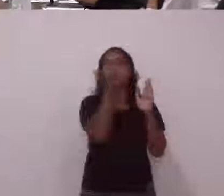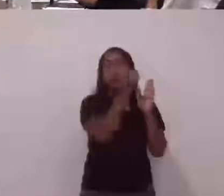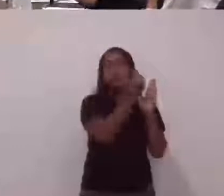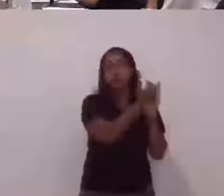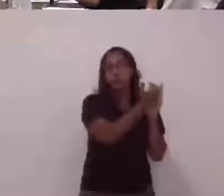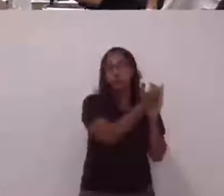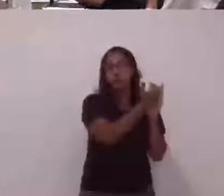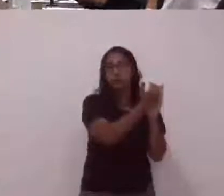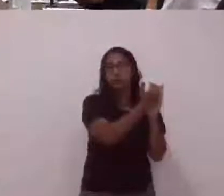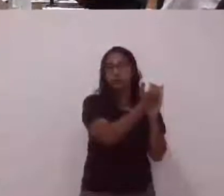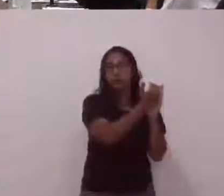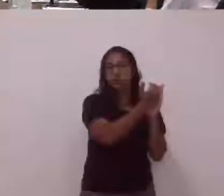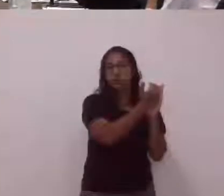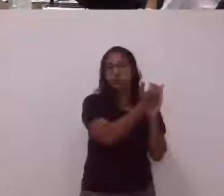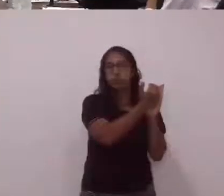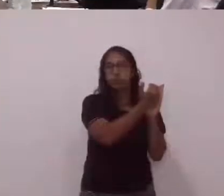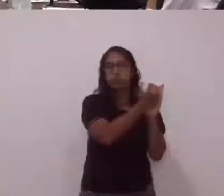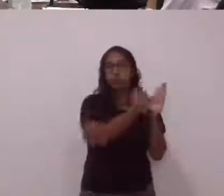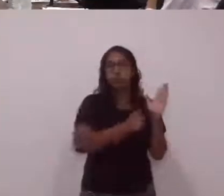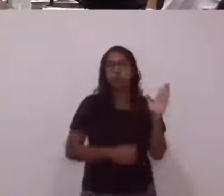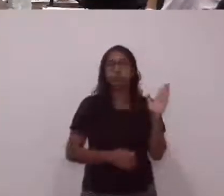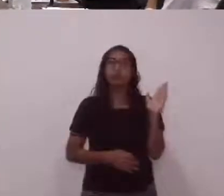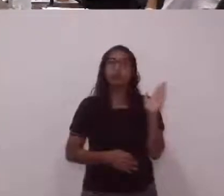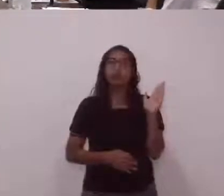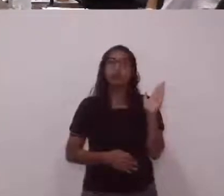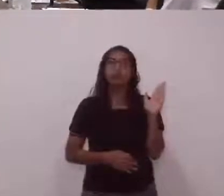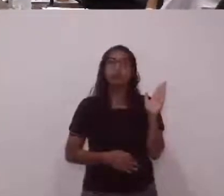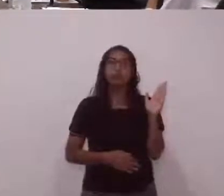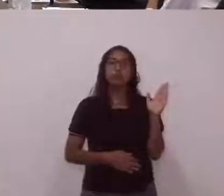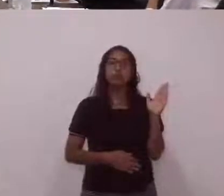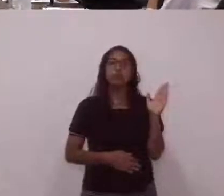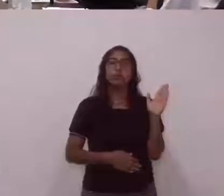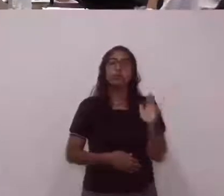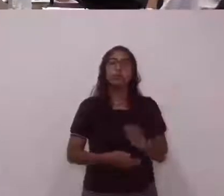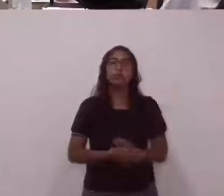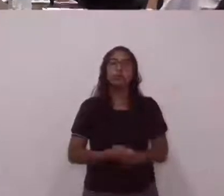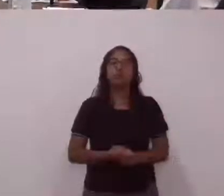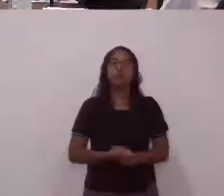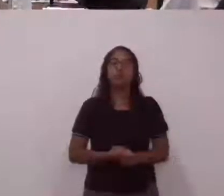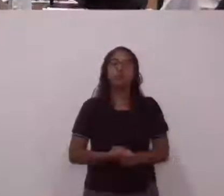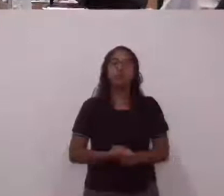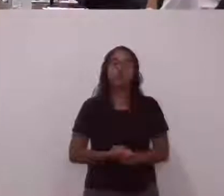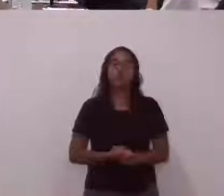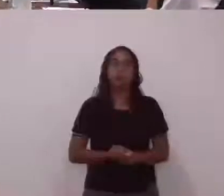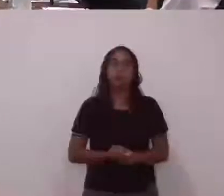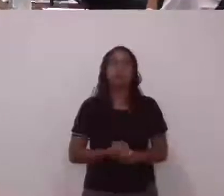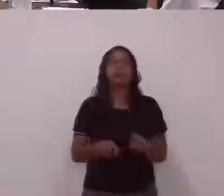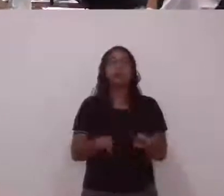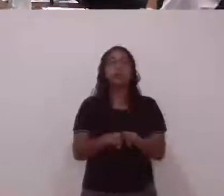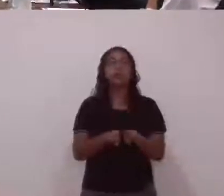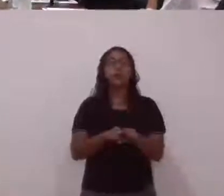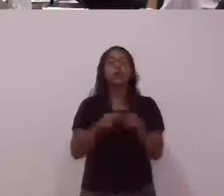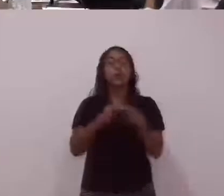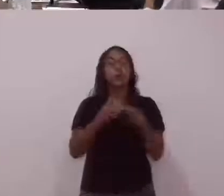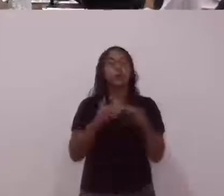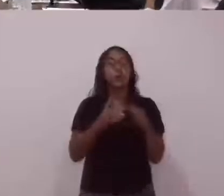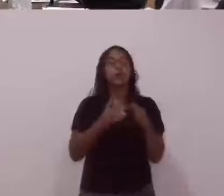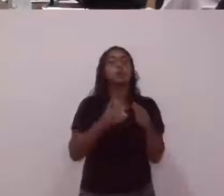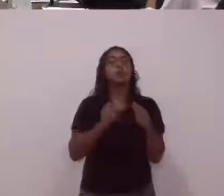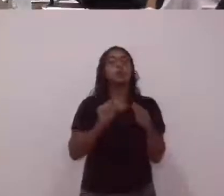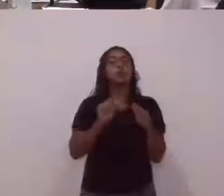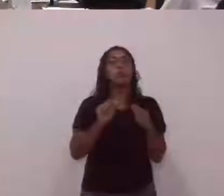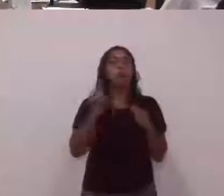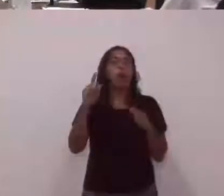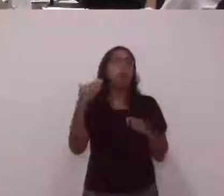BASENJUDE, RENAJUDE e Central de Indisponibilidade de Bens. Requer ofício-se ao Banco